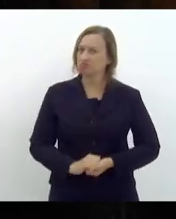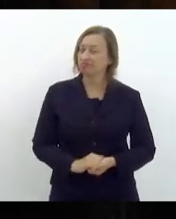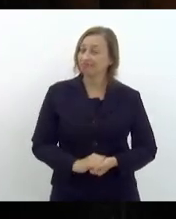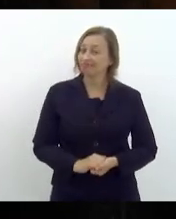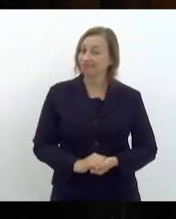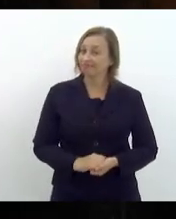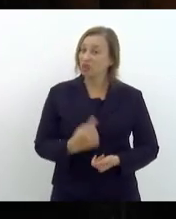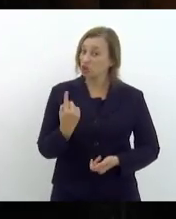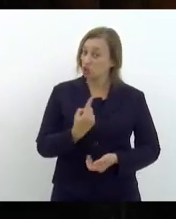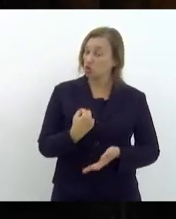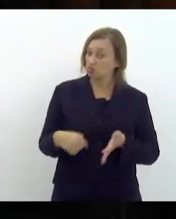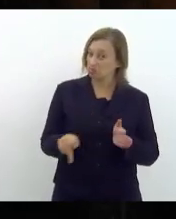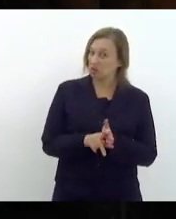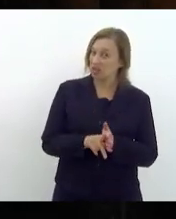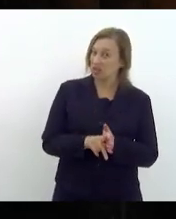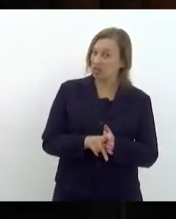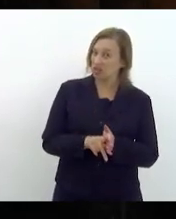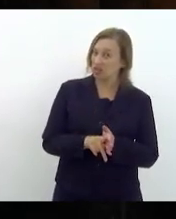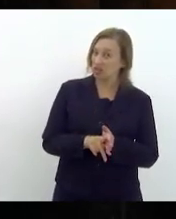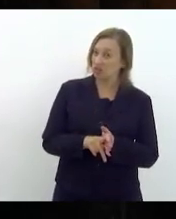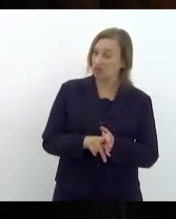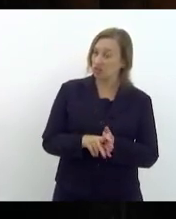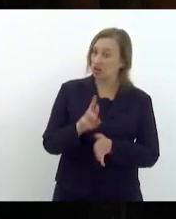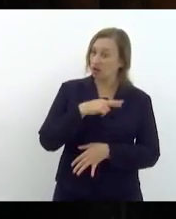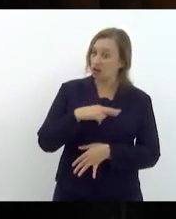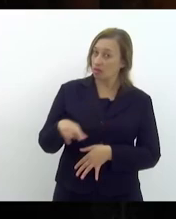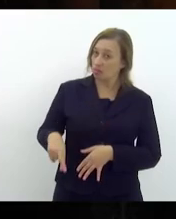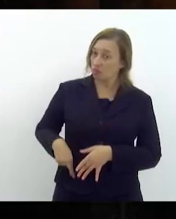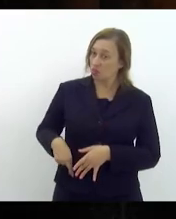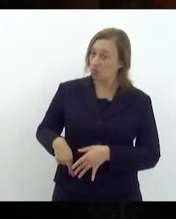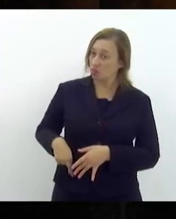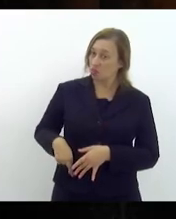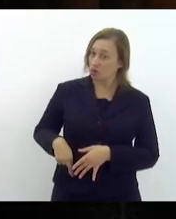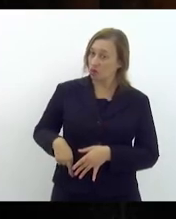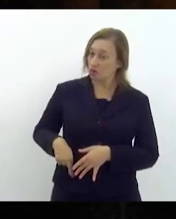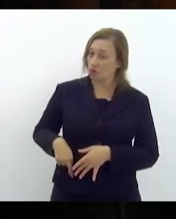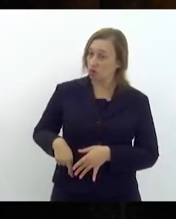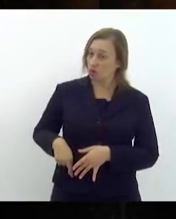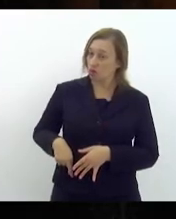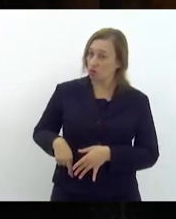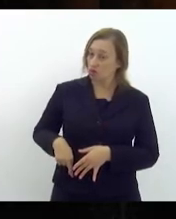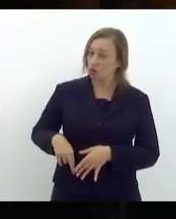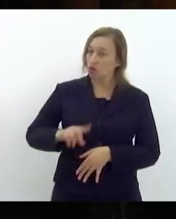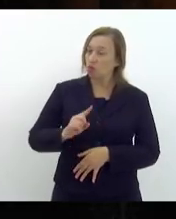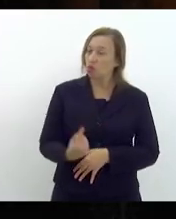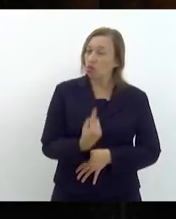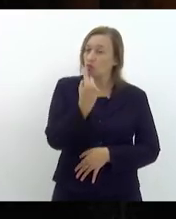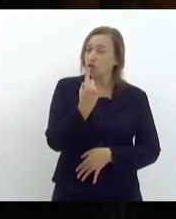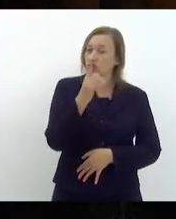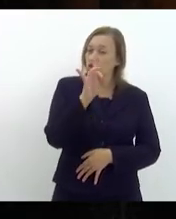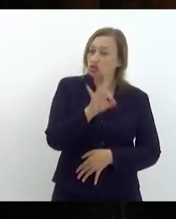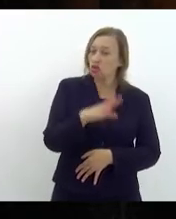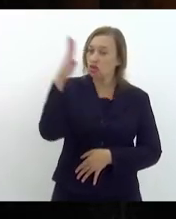nós pertencemos a República unitária do Brasil